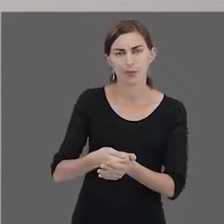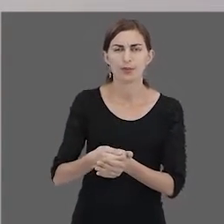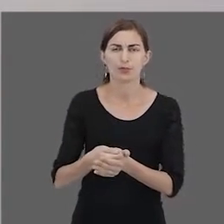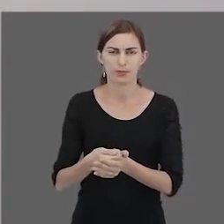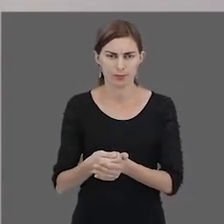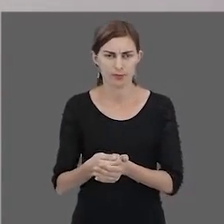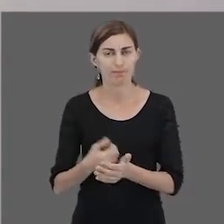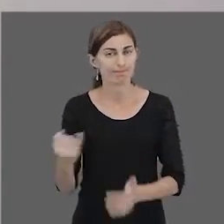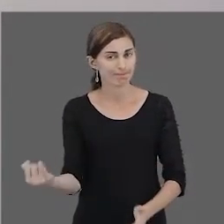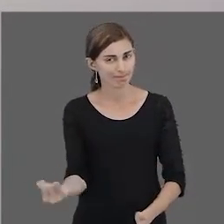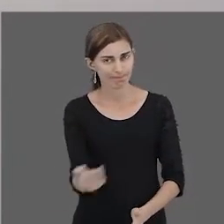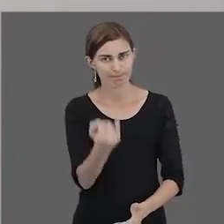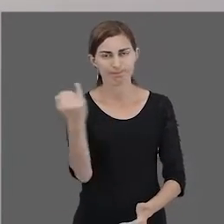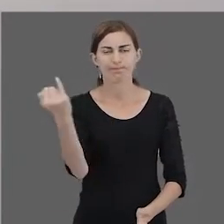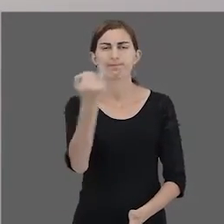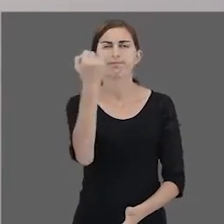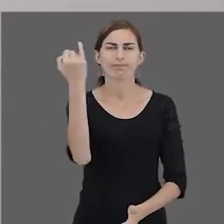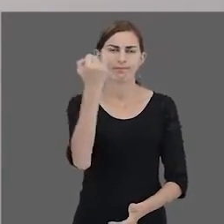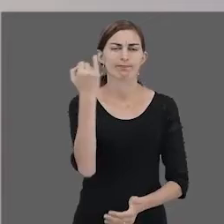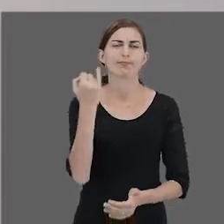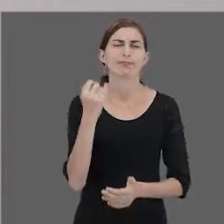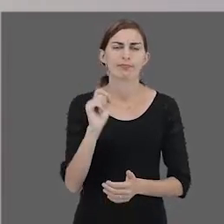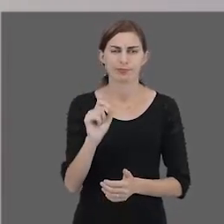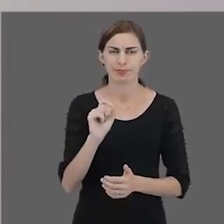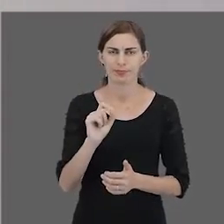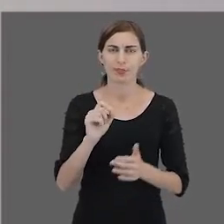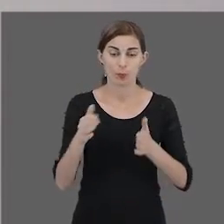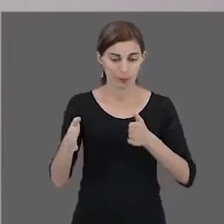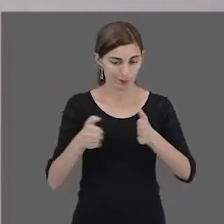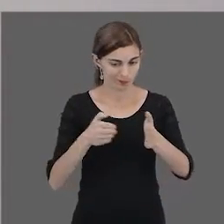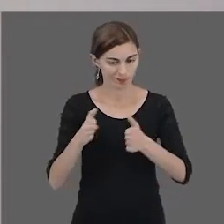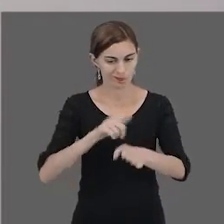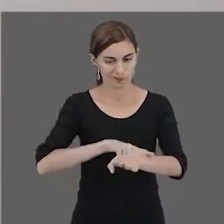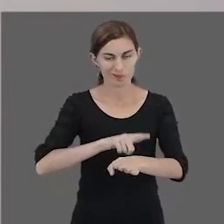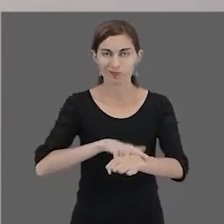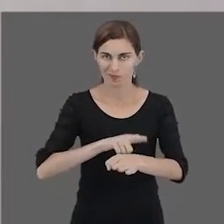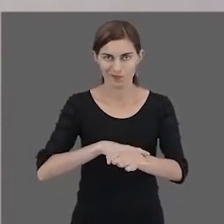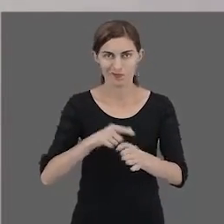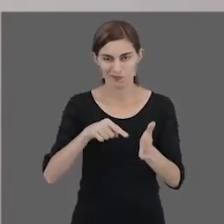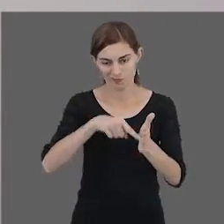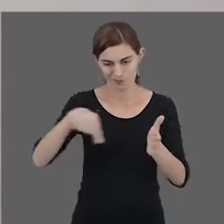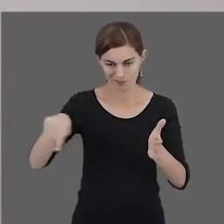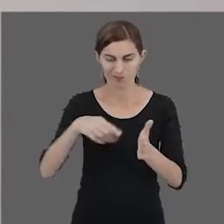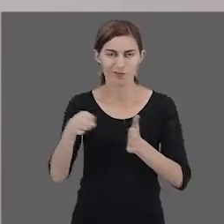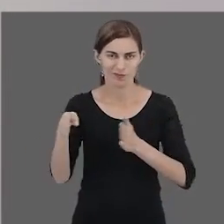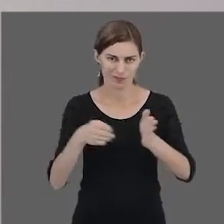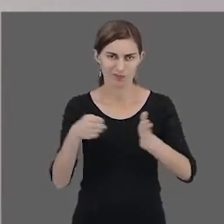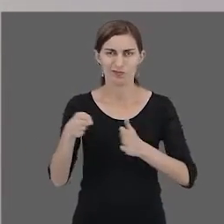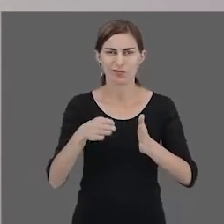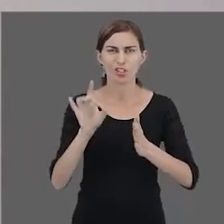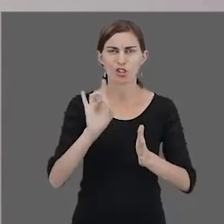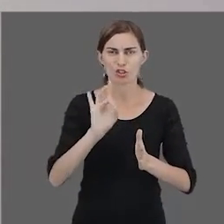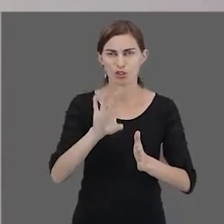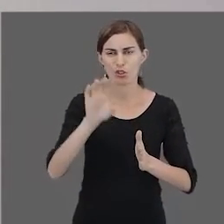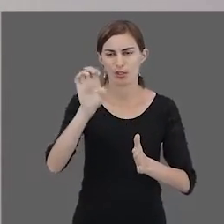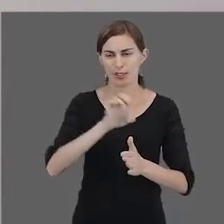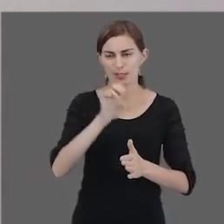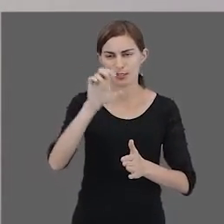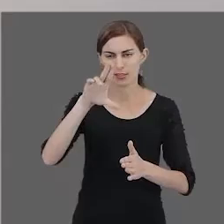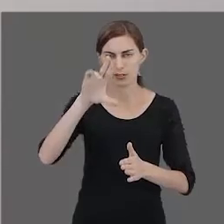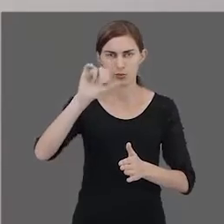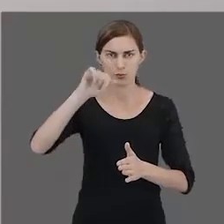é muito importante trazer para vocês o seguinte: esse prazo, ele inclui não somente a